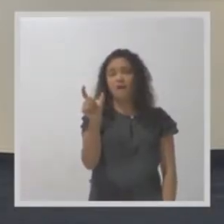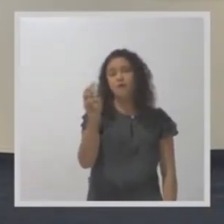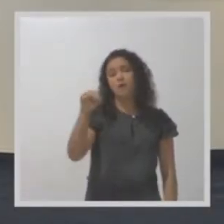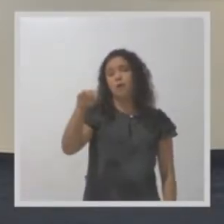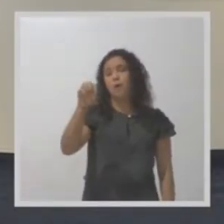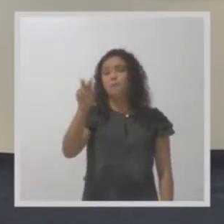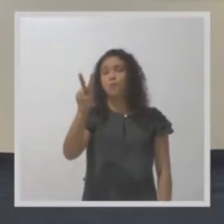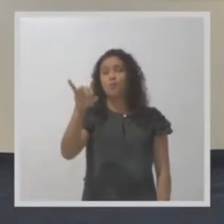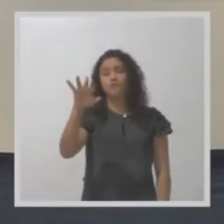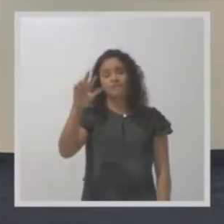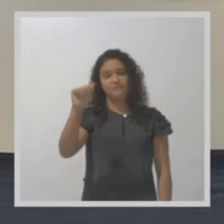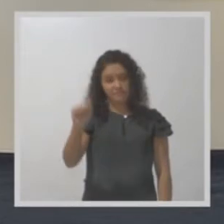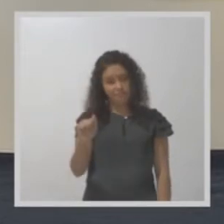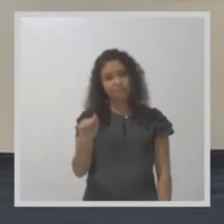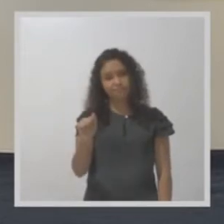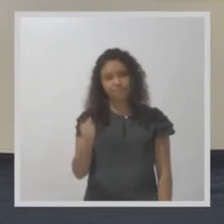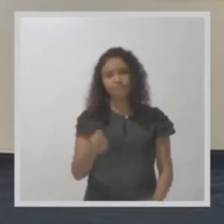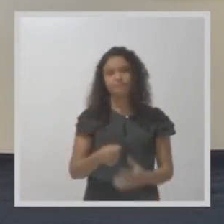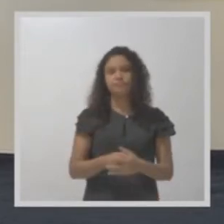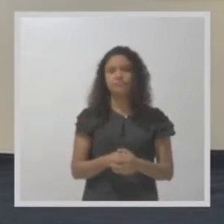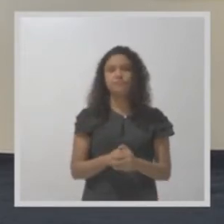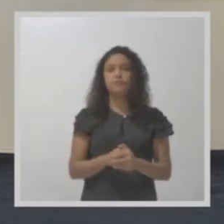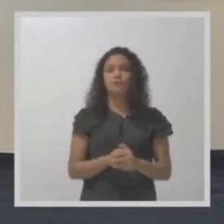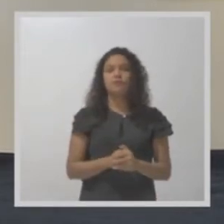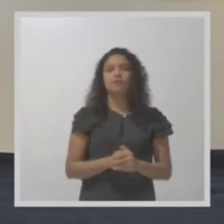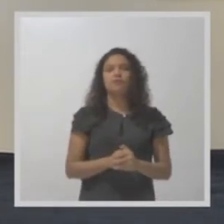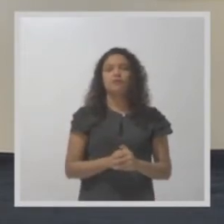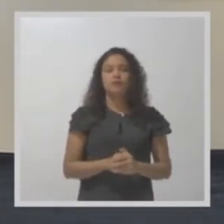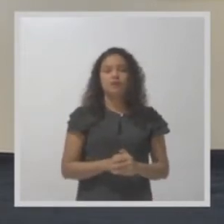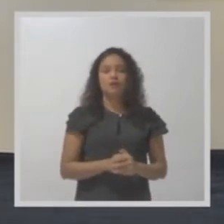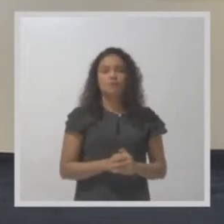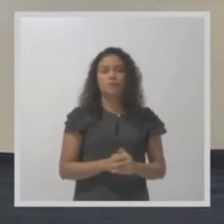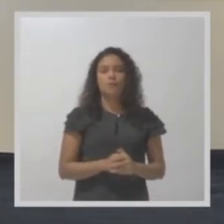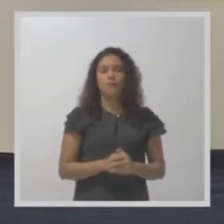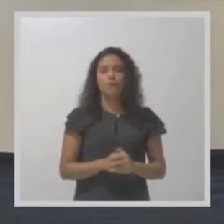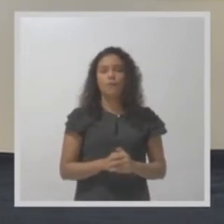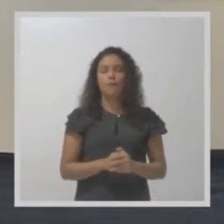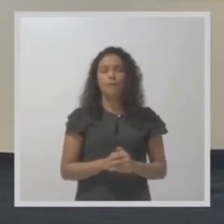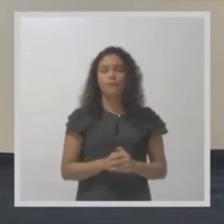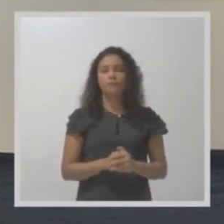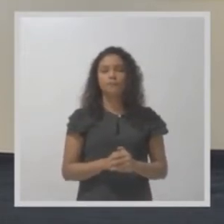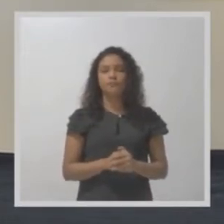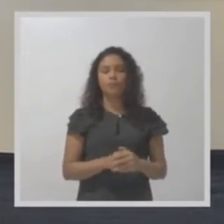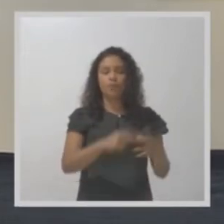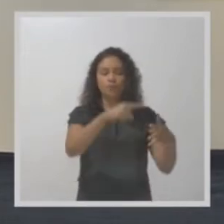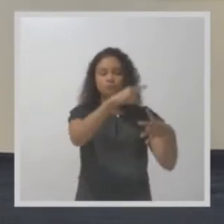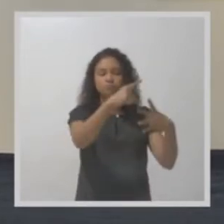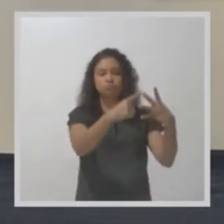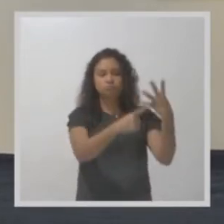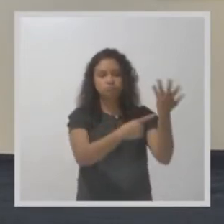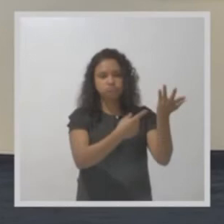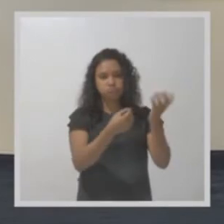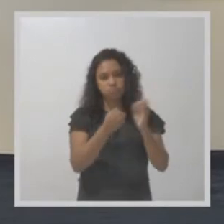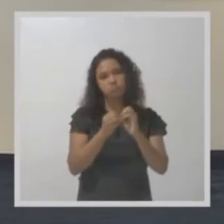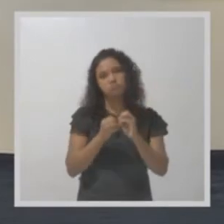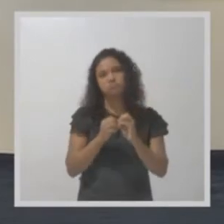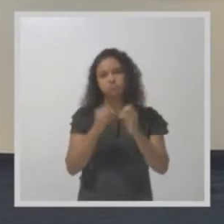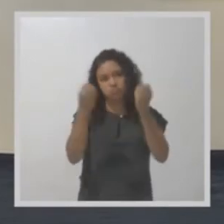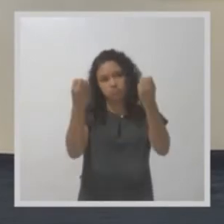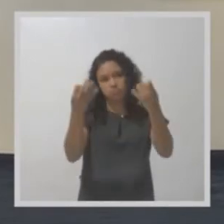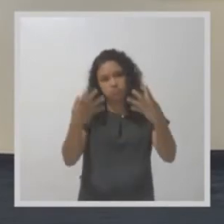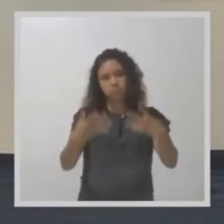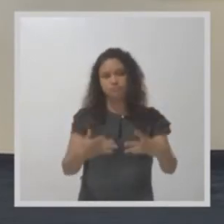com todos esses fatores que nós acabamos de colocar aí. Dentre